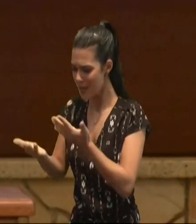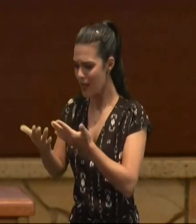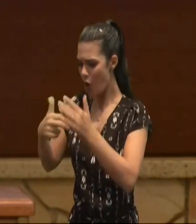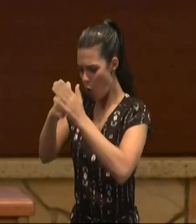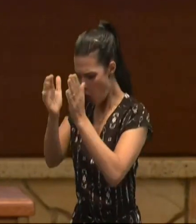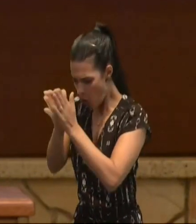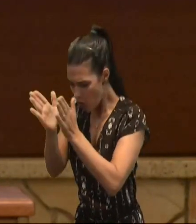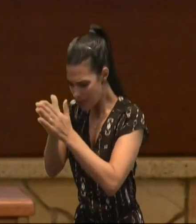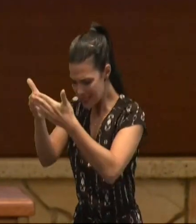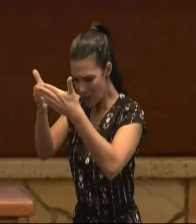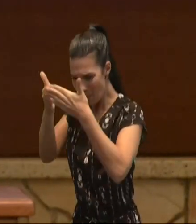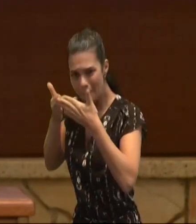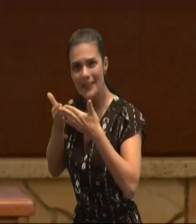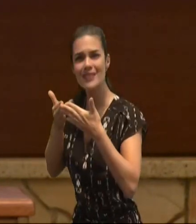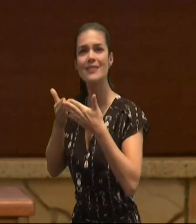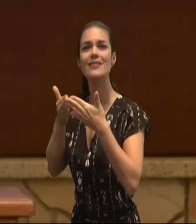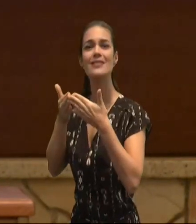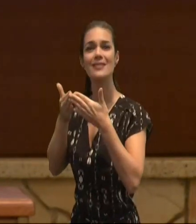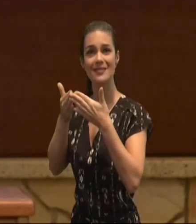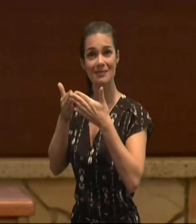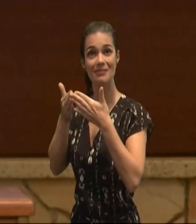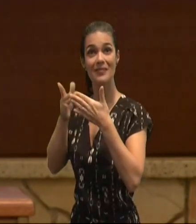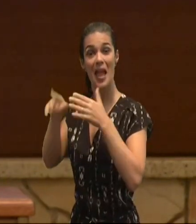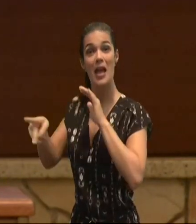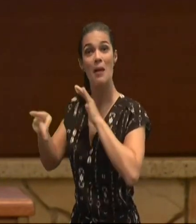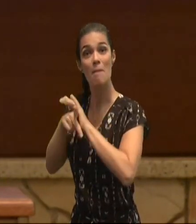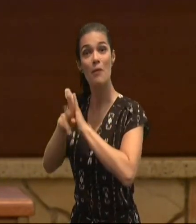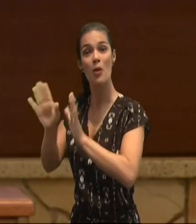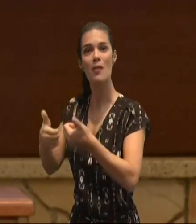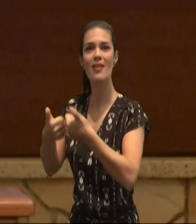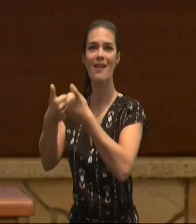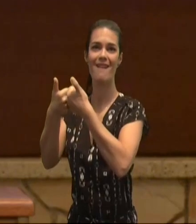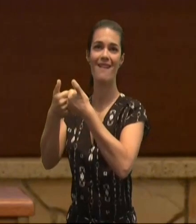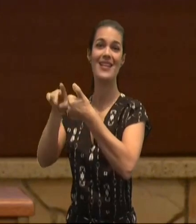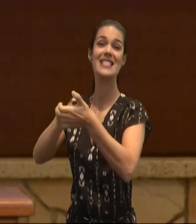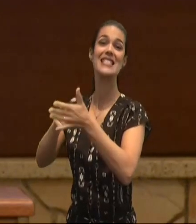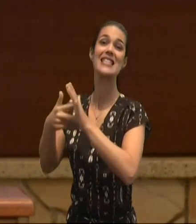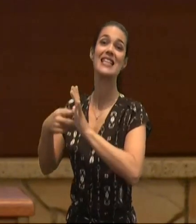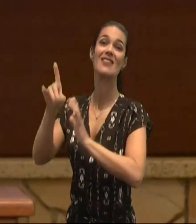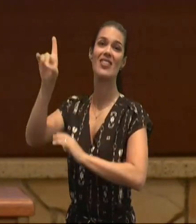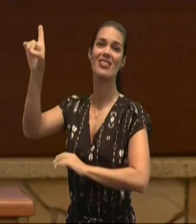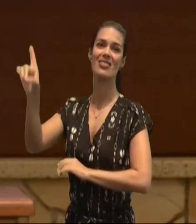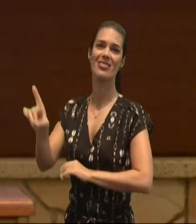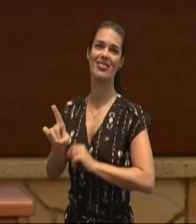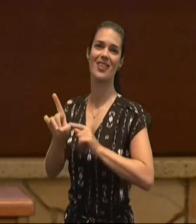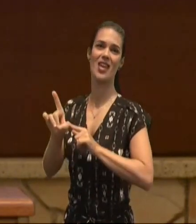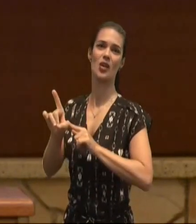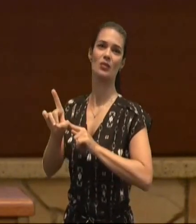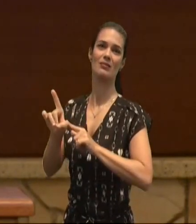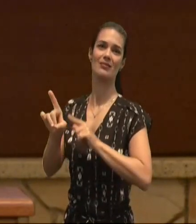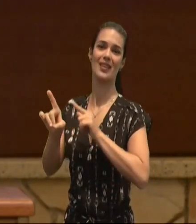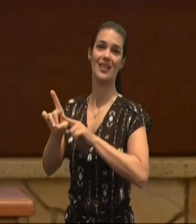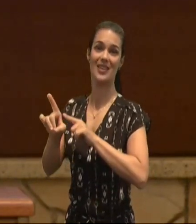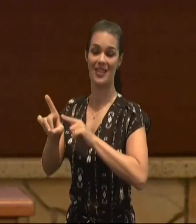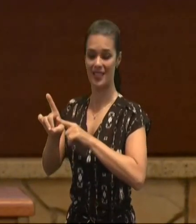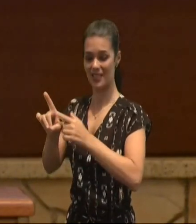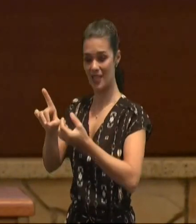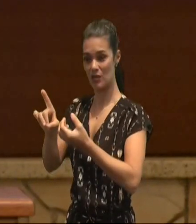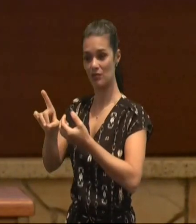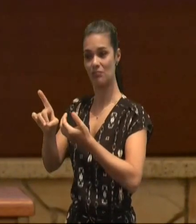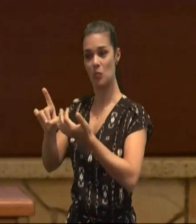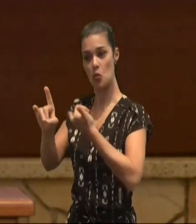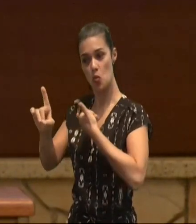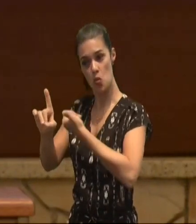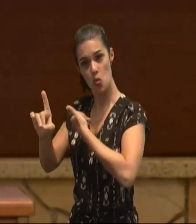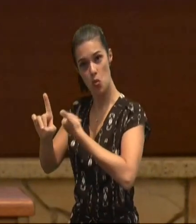as intercessões que se faziam. A arca ali era a presença de Deus. Deus falava a partir daquela arca.